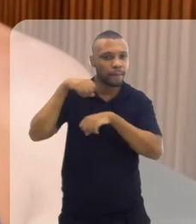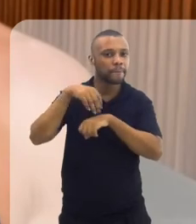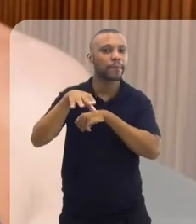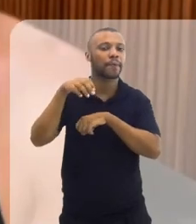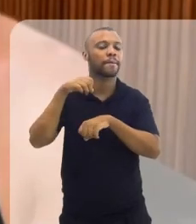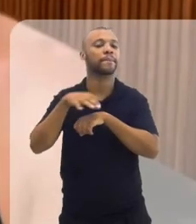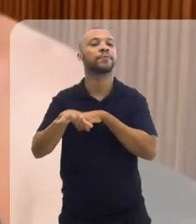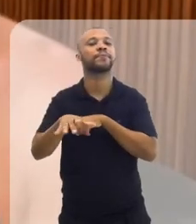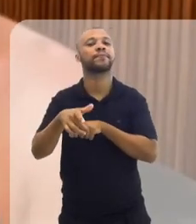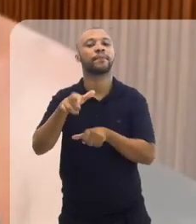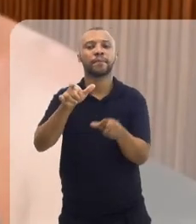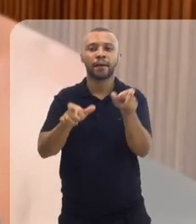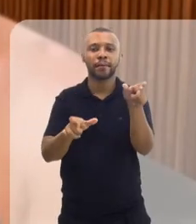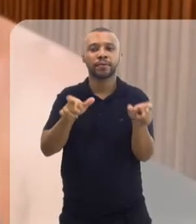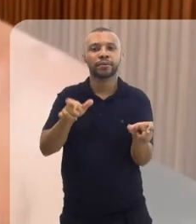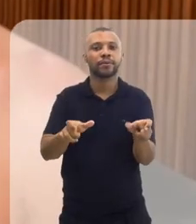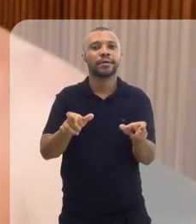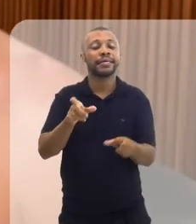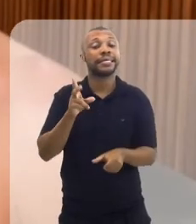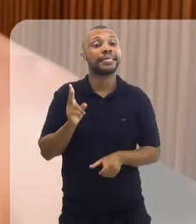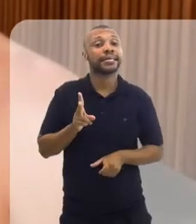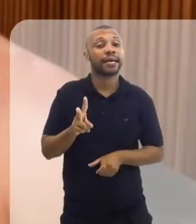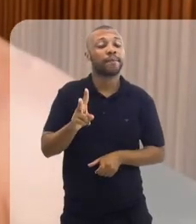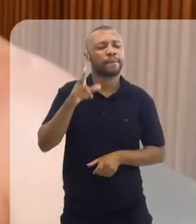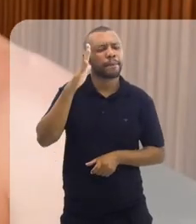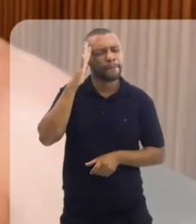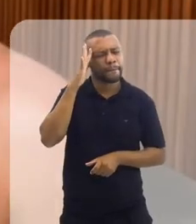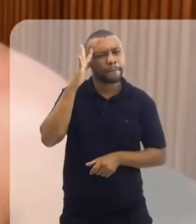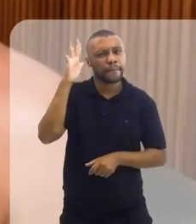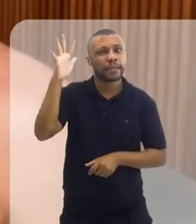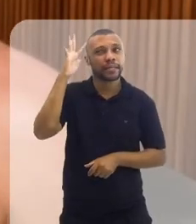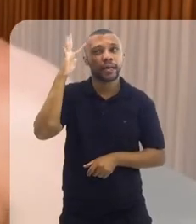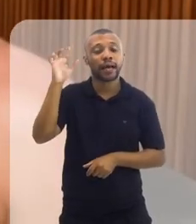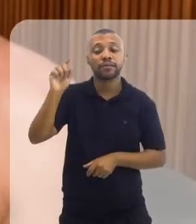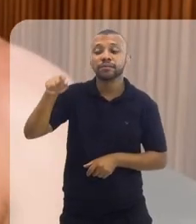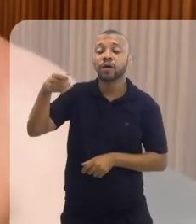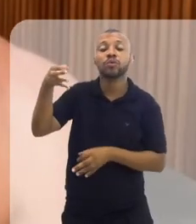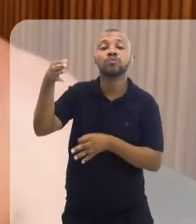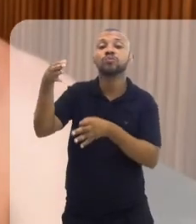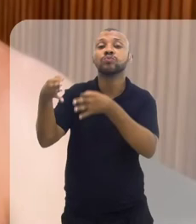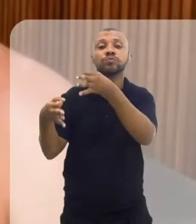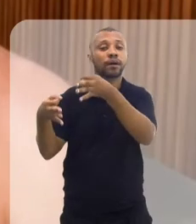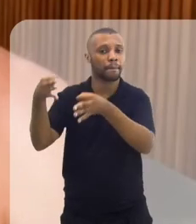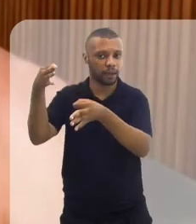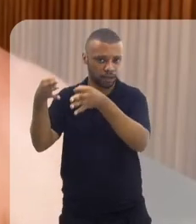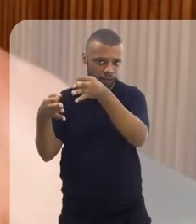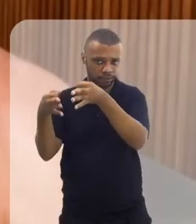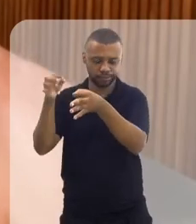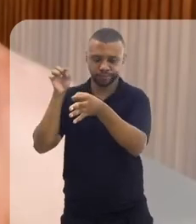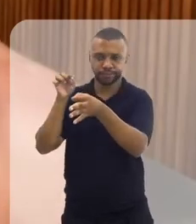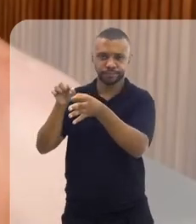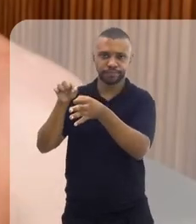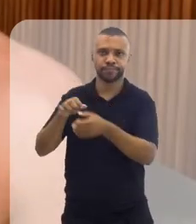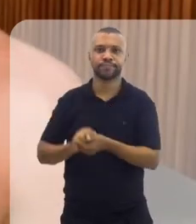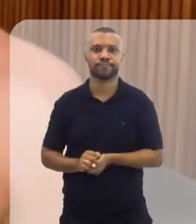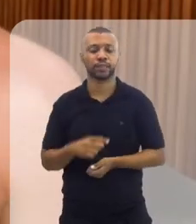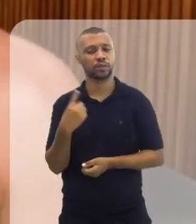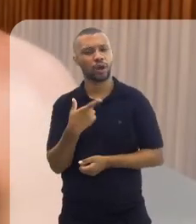Eu gostaria de deixar uma mensagem para as pessoas sempre pensarem no julgamento,